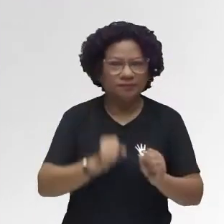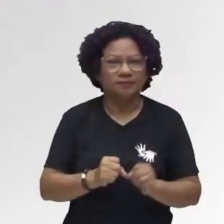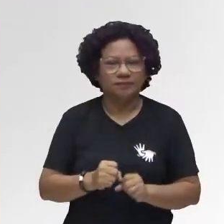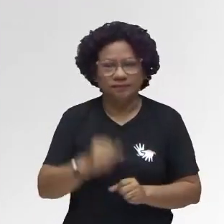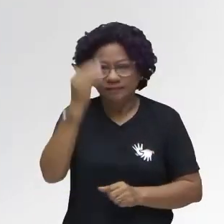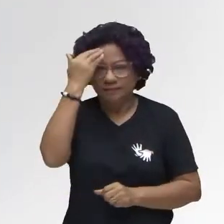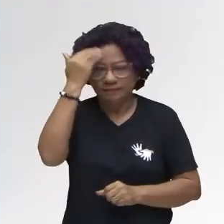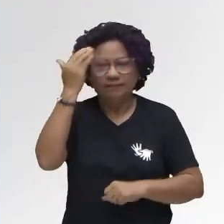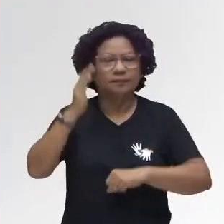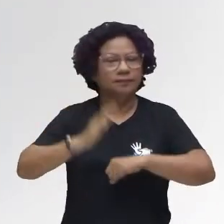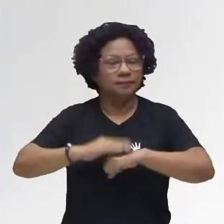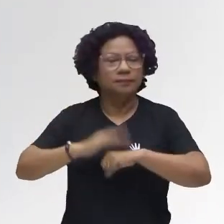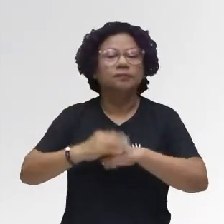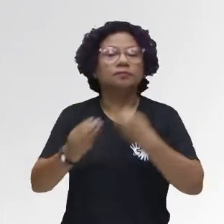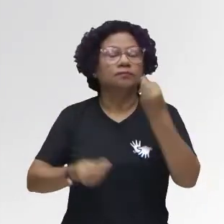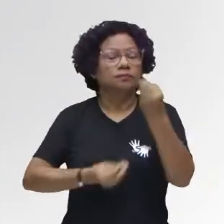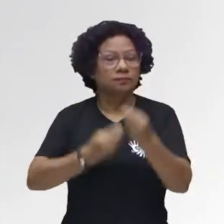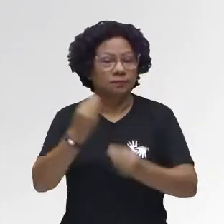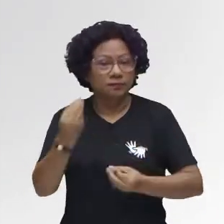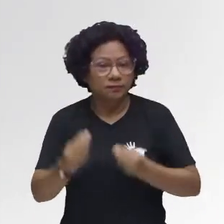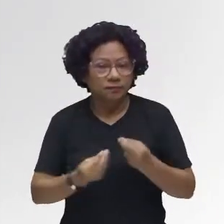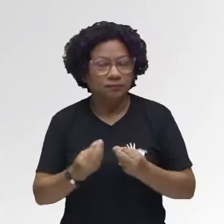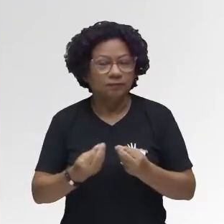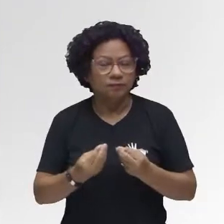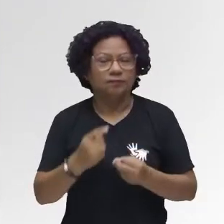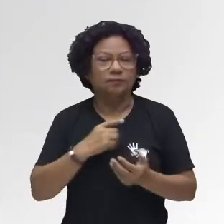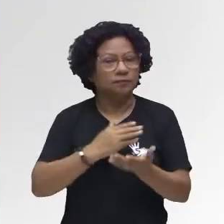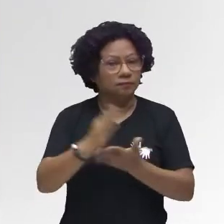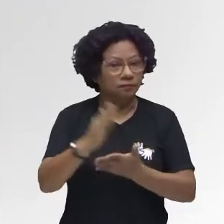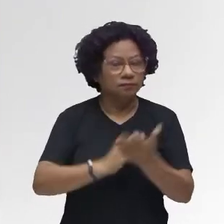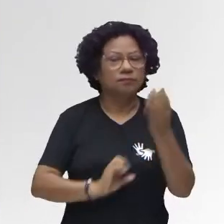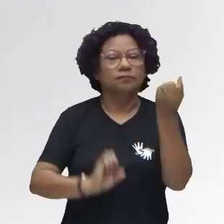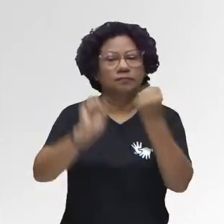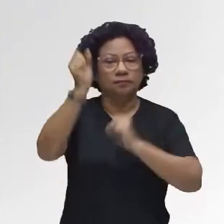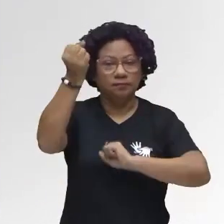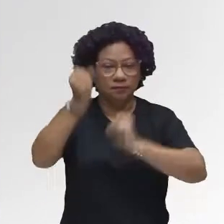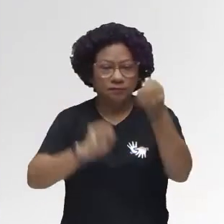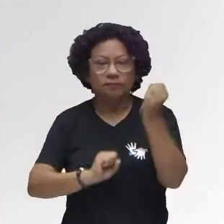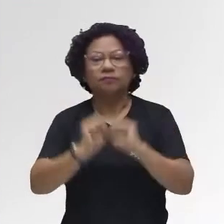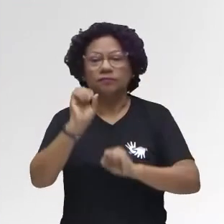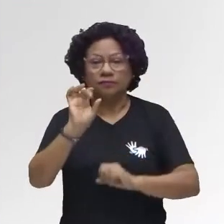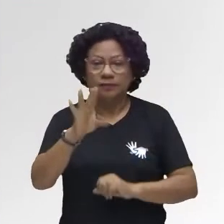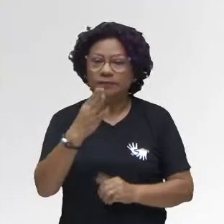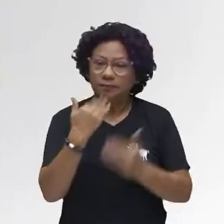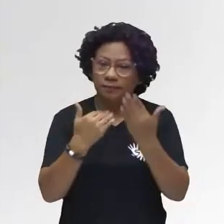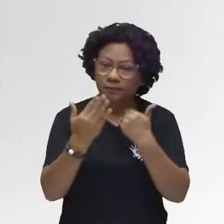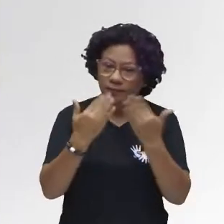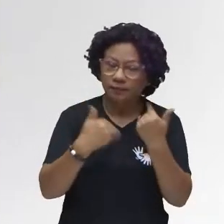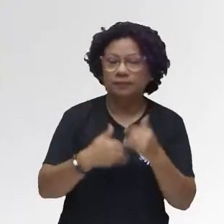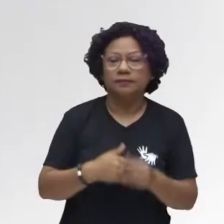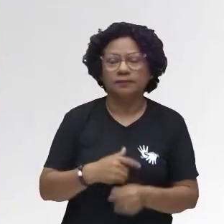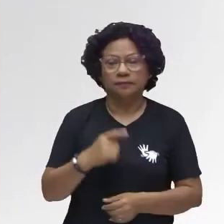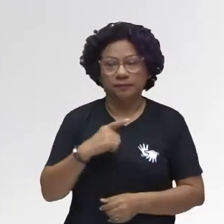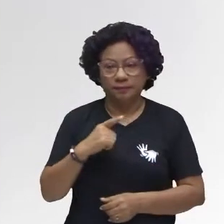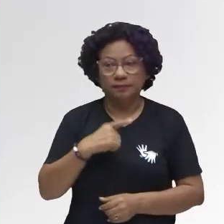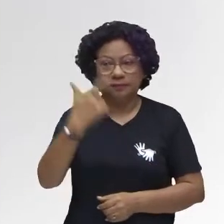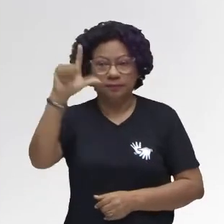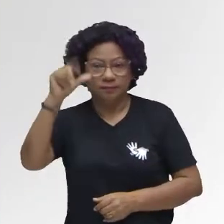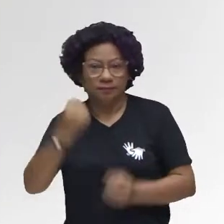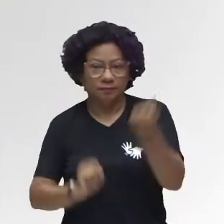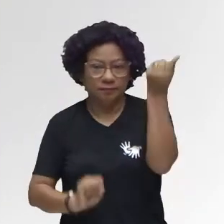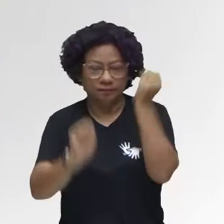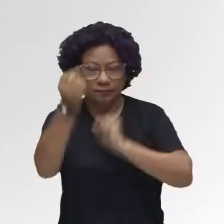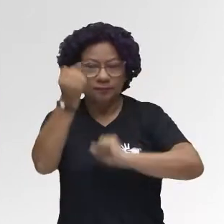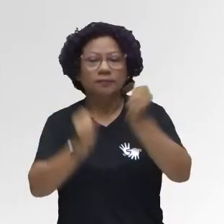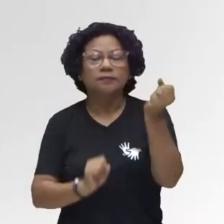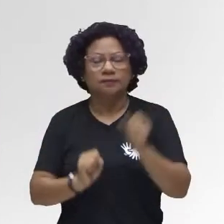a classificação, porque tem indústrias que vão servir para alimentação, mas tem indústrias que vão servir para o